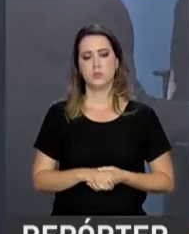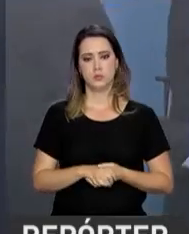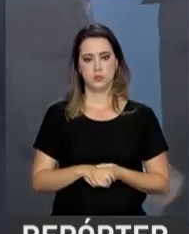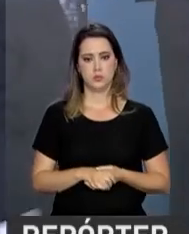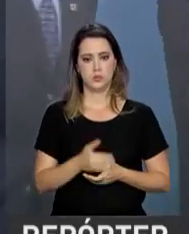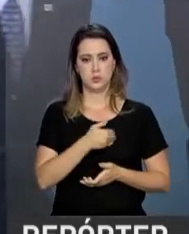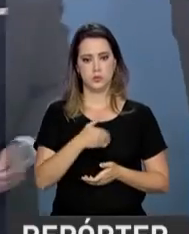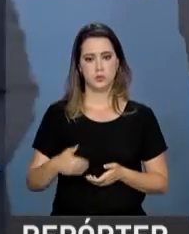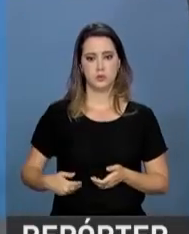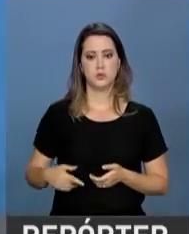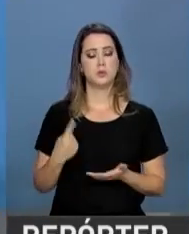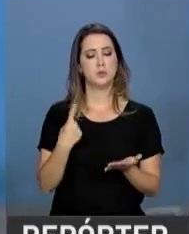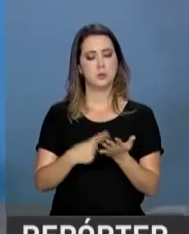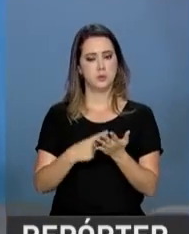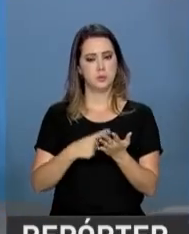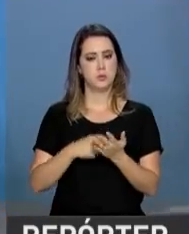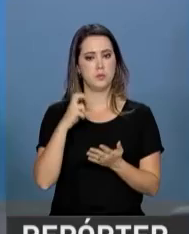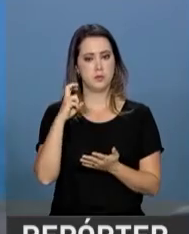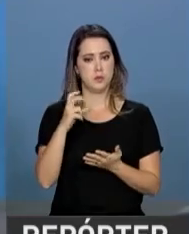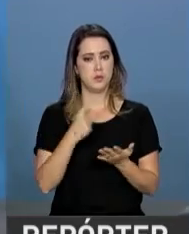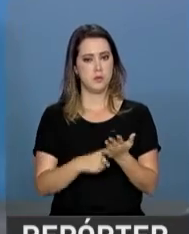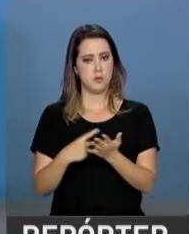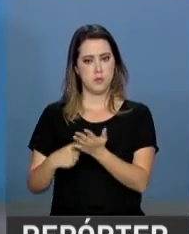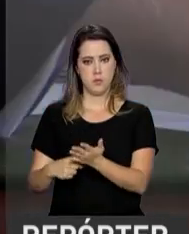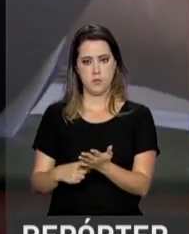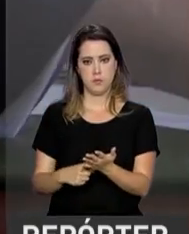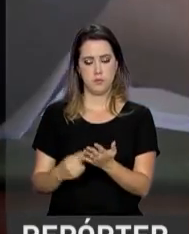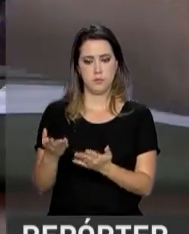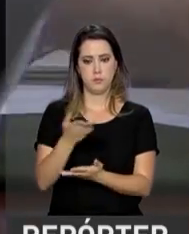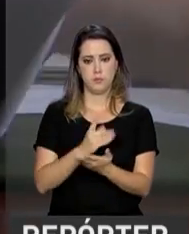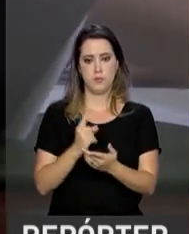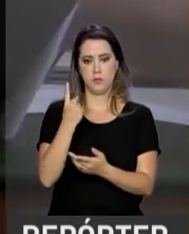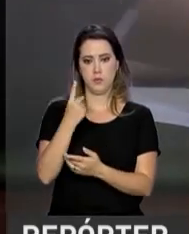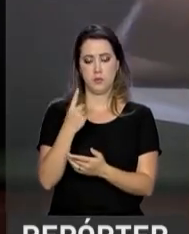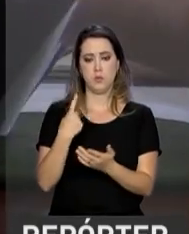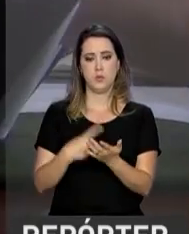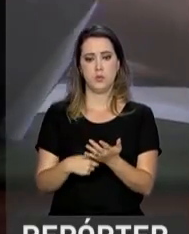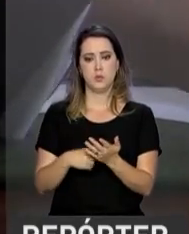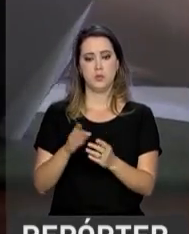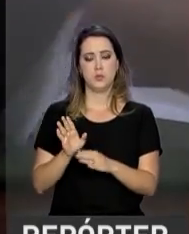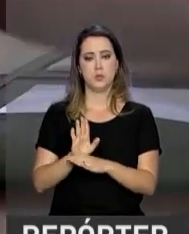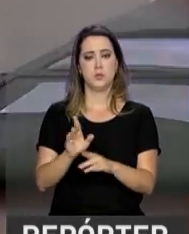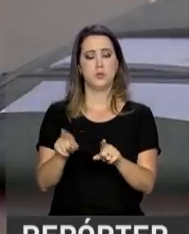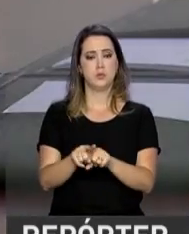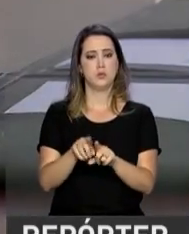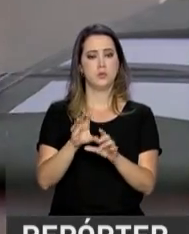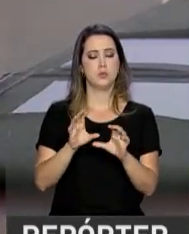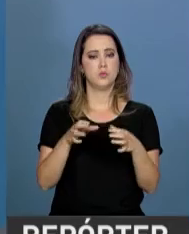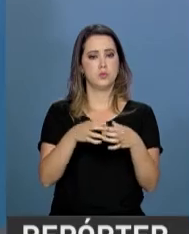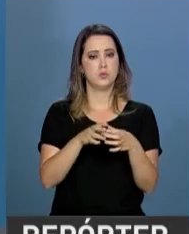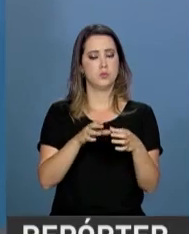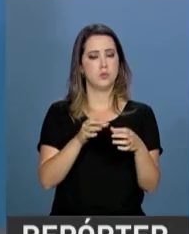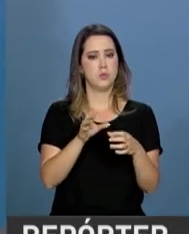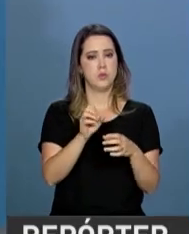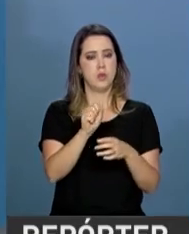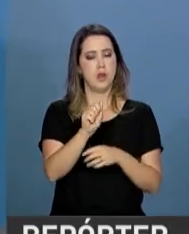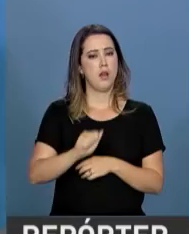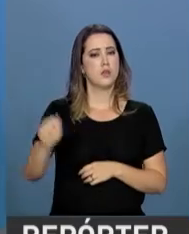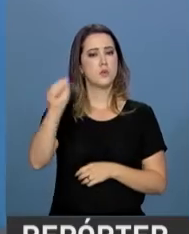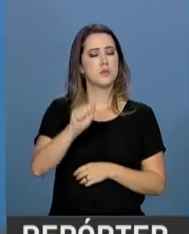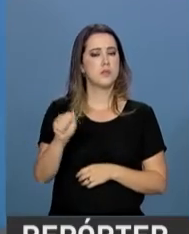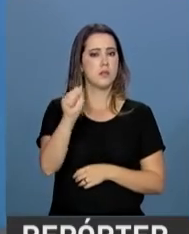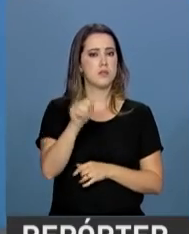governo também firmou cinco acordos de cooperação um deles um convênio com a associação brasileira de supermercados